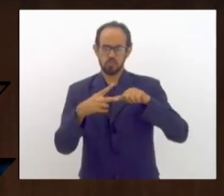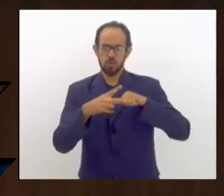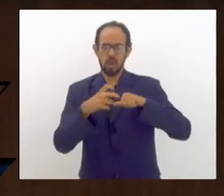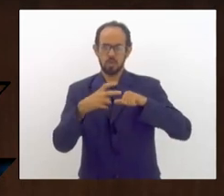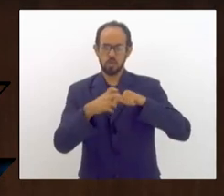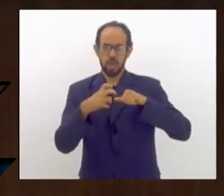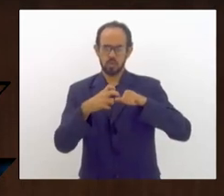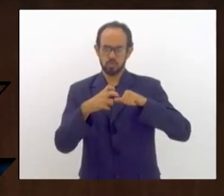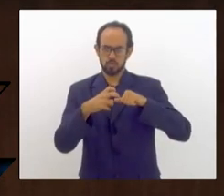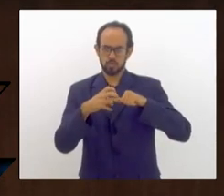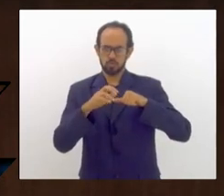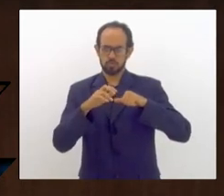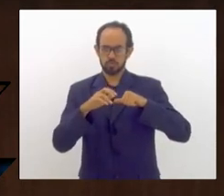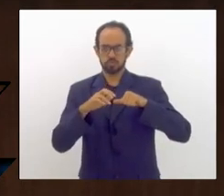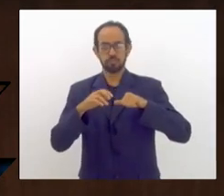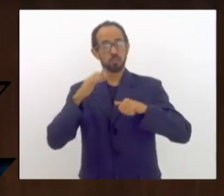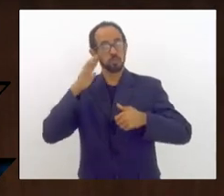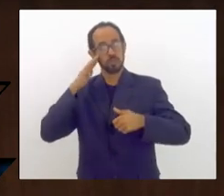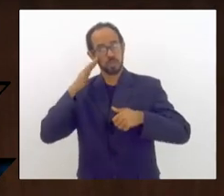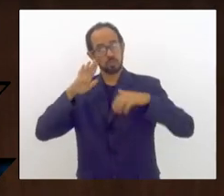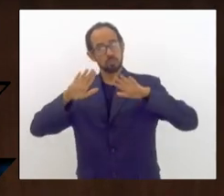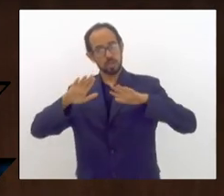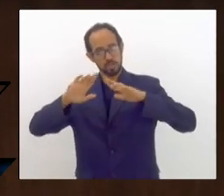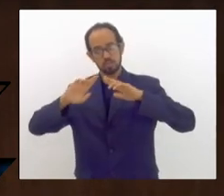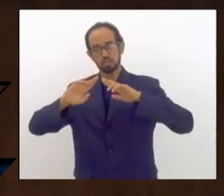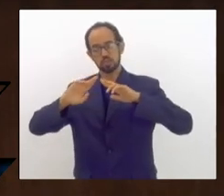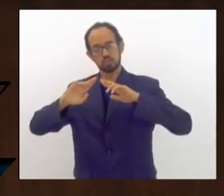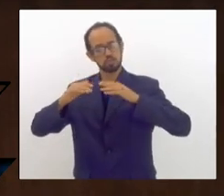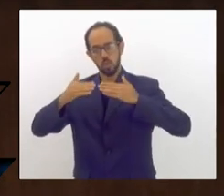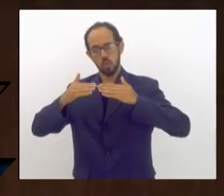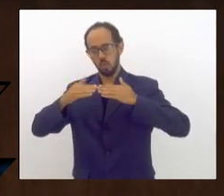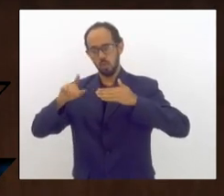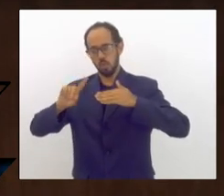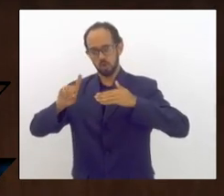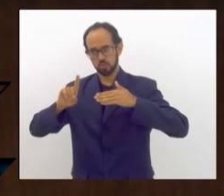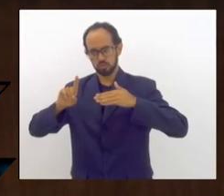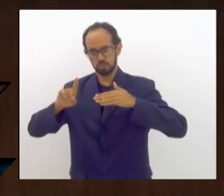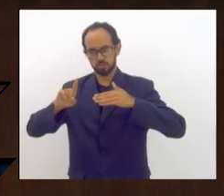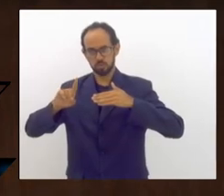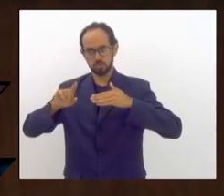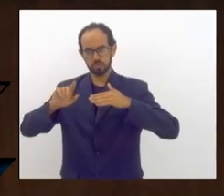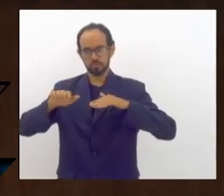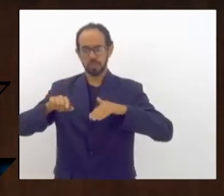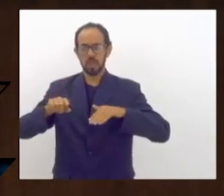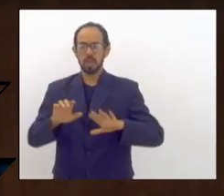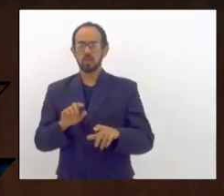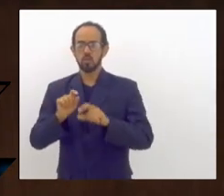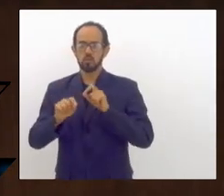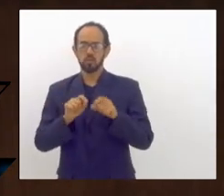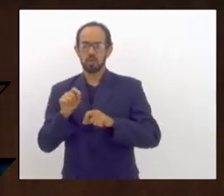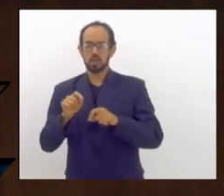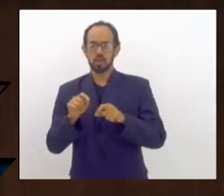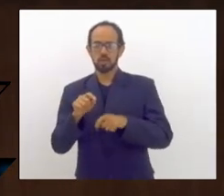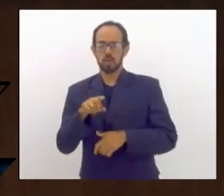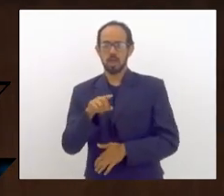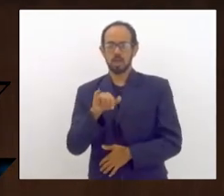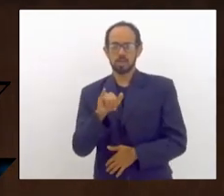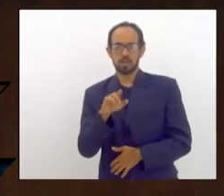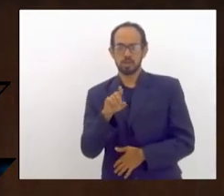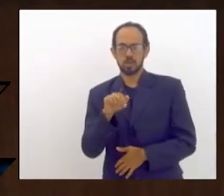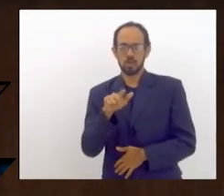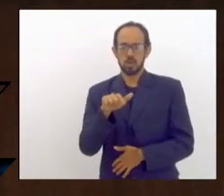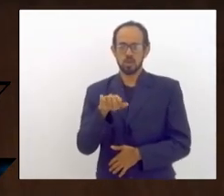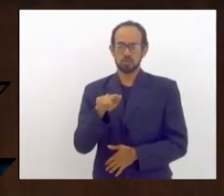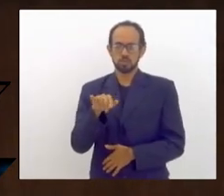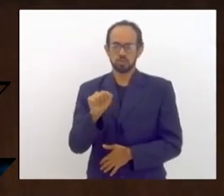dimensão, mas discordo, porque isso que faz o debate ideológico crescer. Ou seja, do ponto de vista ideológico, temos diferença.